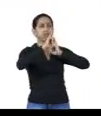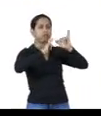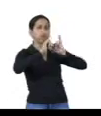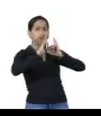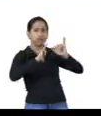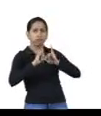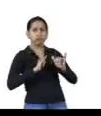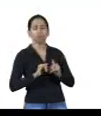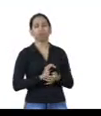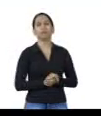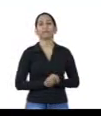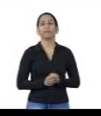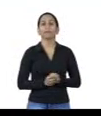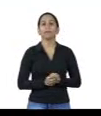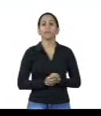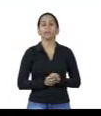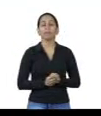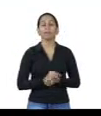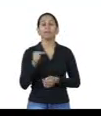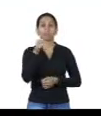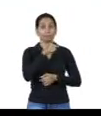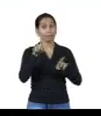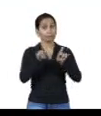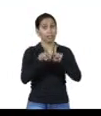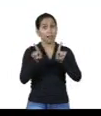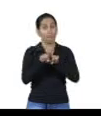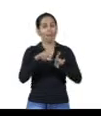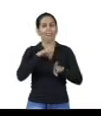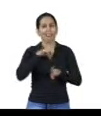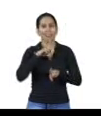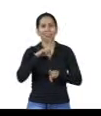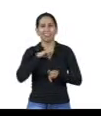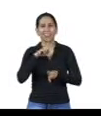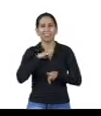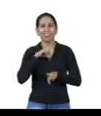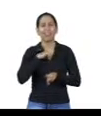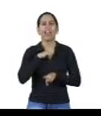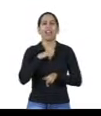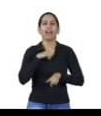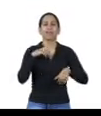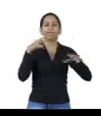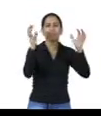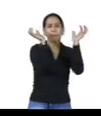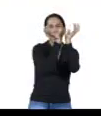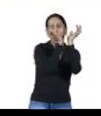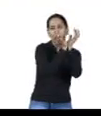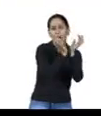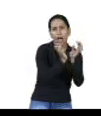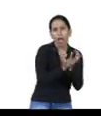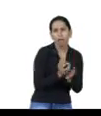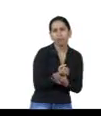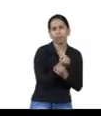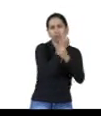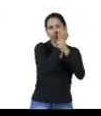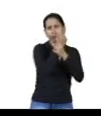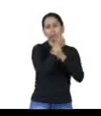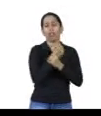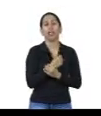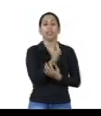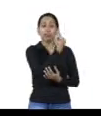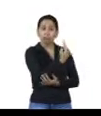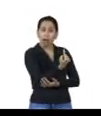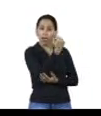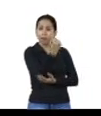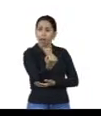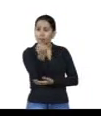existentes. Eles também precisam ter categoria de segurança compatível com a análise de riscos realizada prevista nas normas